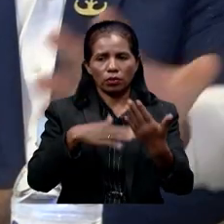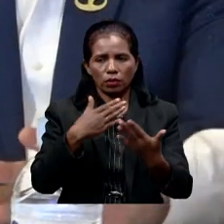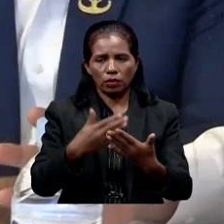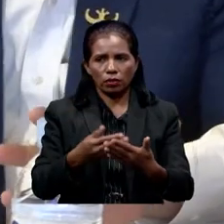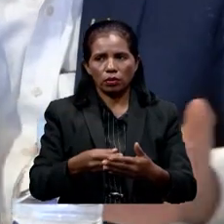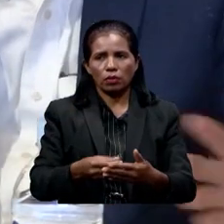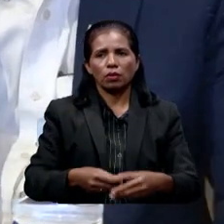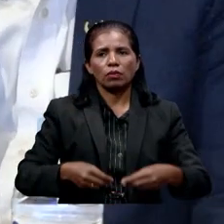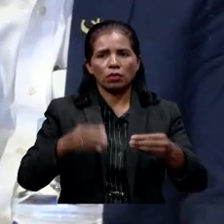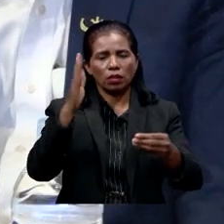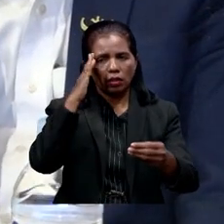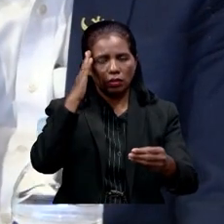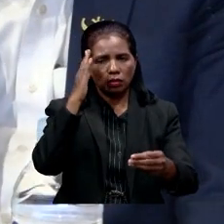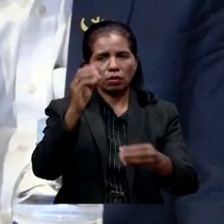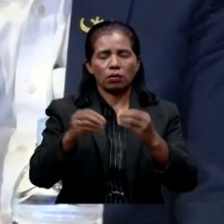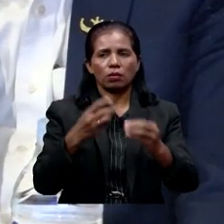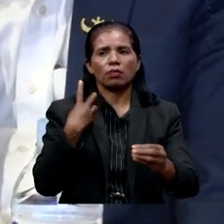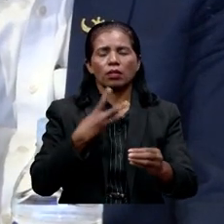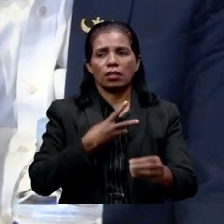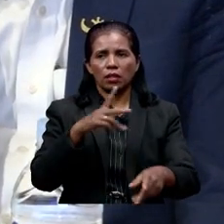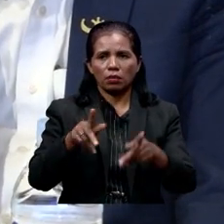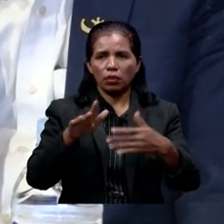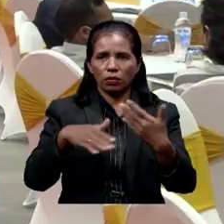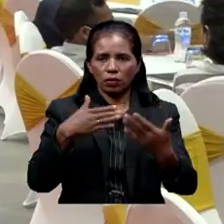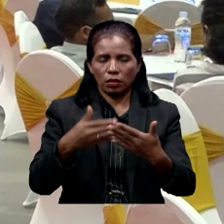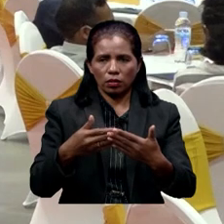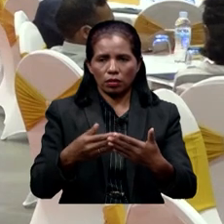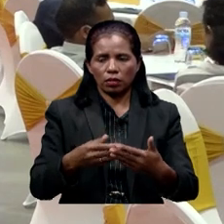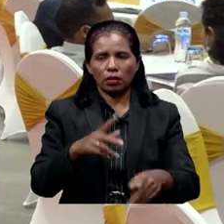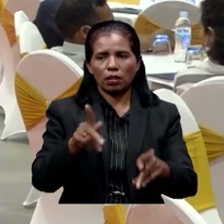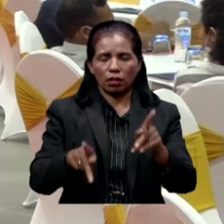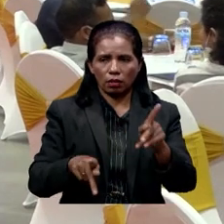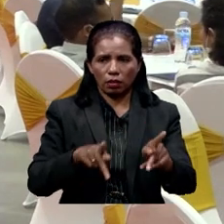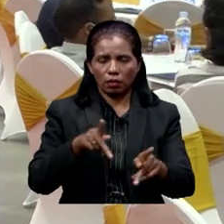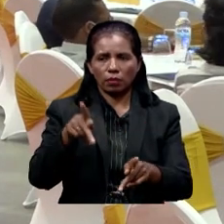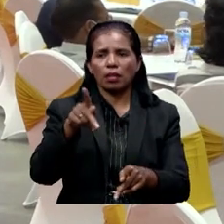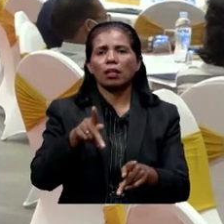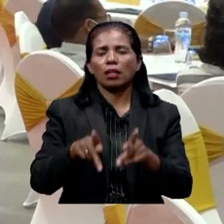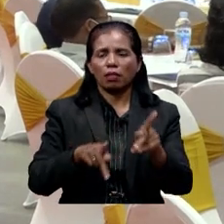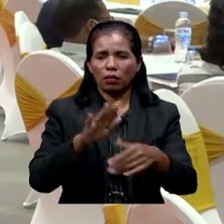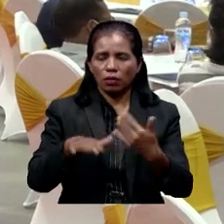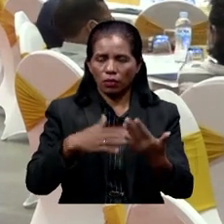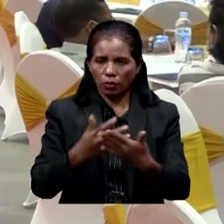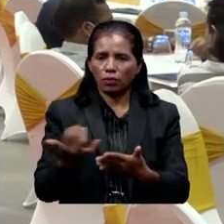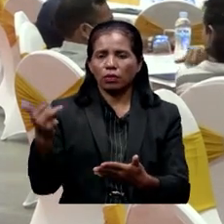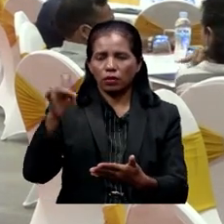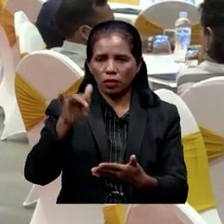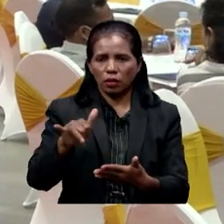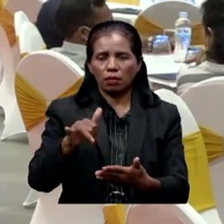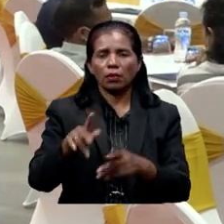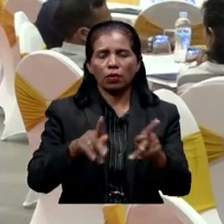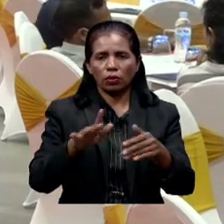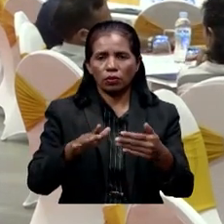foco conhecimento da Itania é mais cira e liu Itania sociedade cira neve